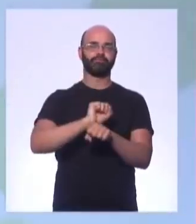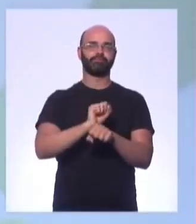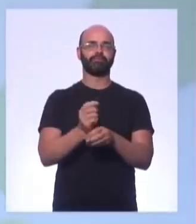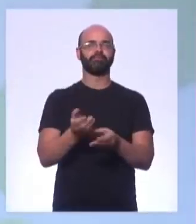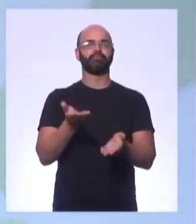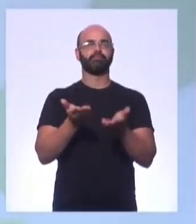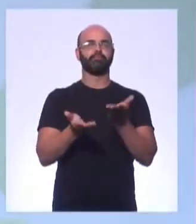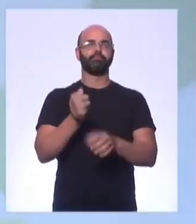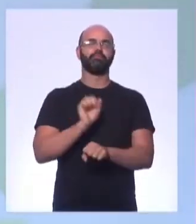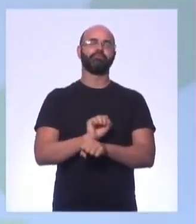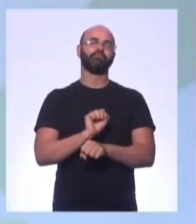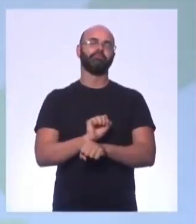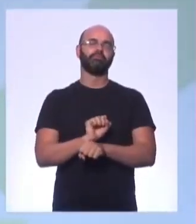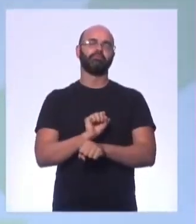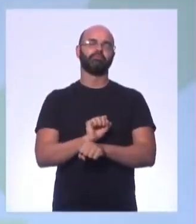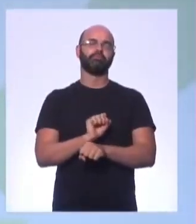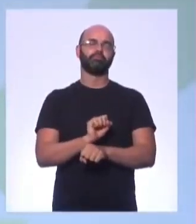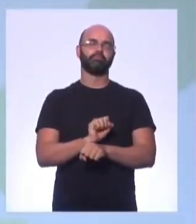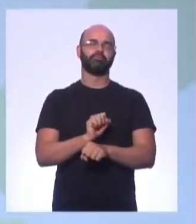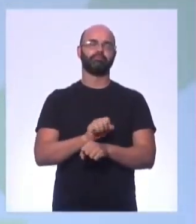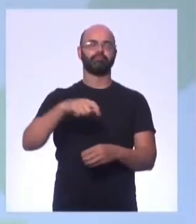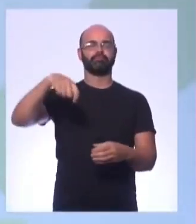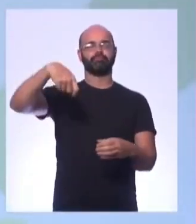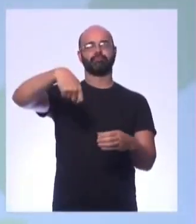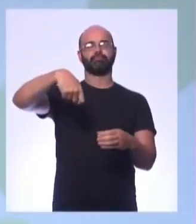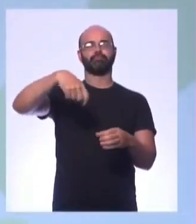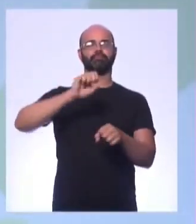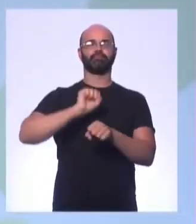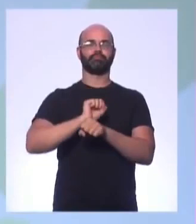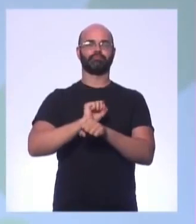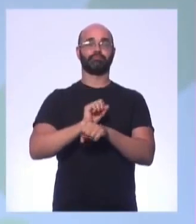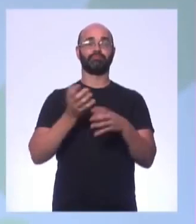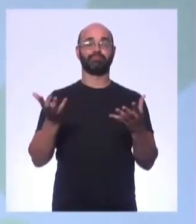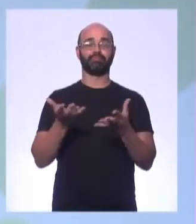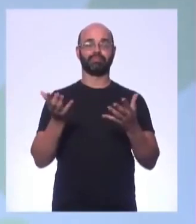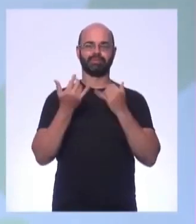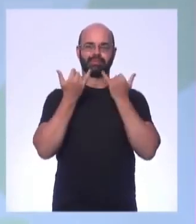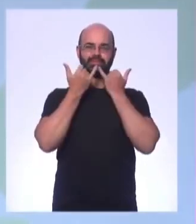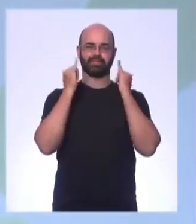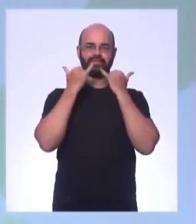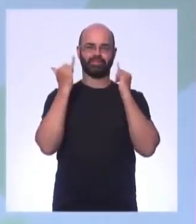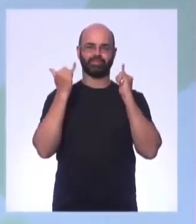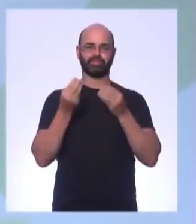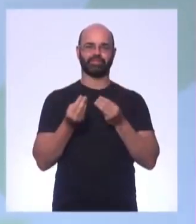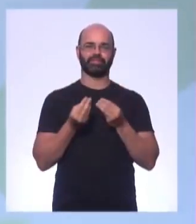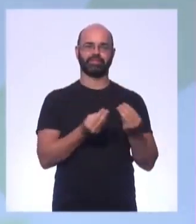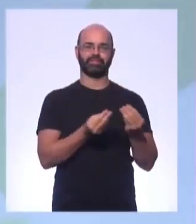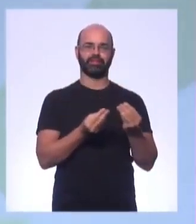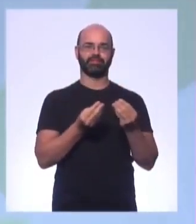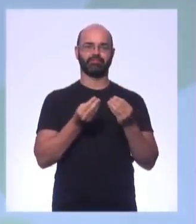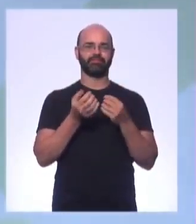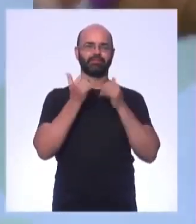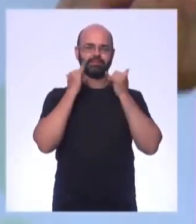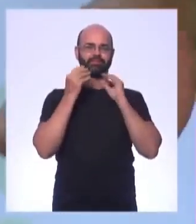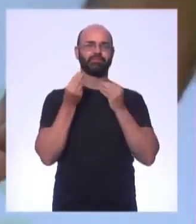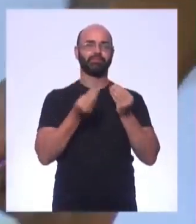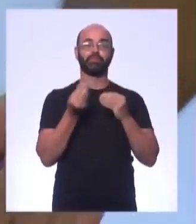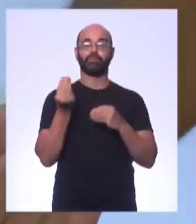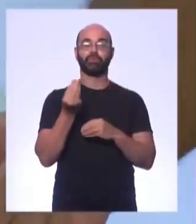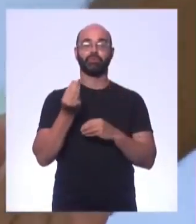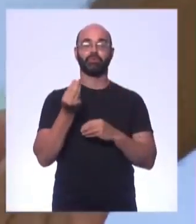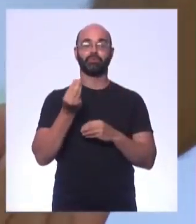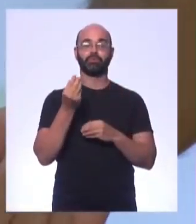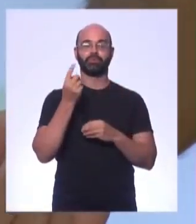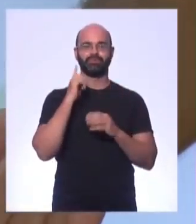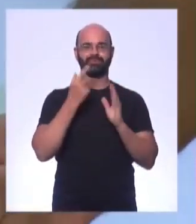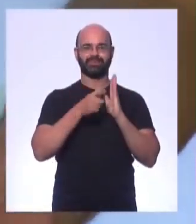térmico. Agora nós vamos fornecer energia para esse cara, né? Nós vamos fornecer energia térmica para ele aqui. Como é que eu vou fazer isso?